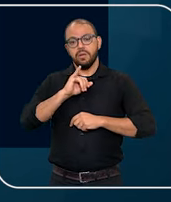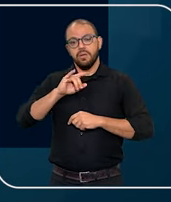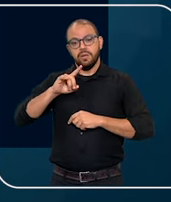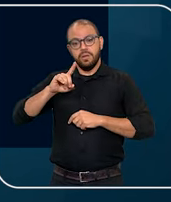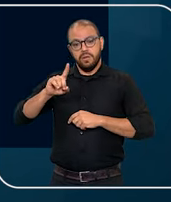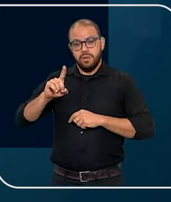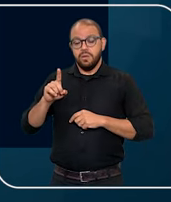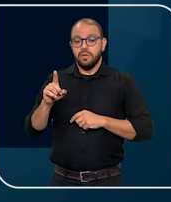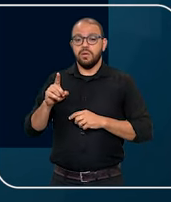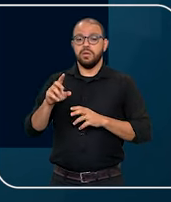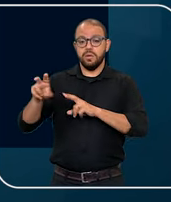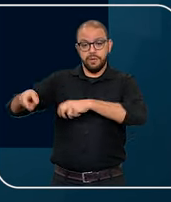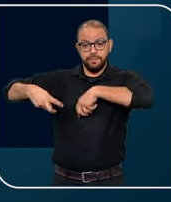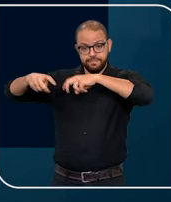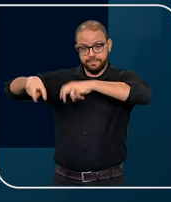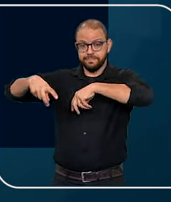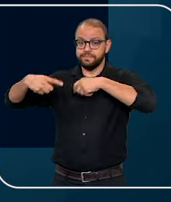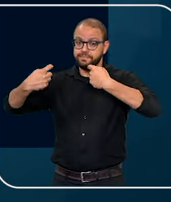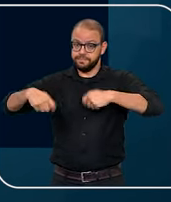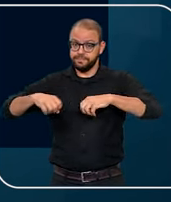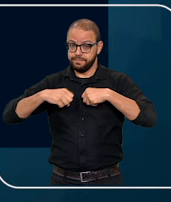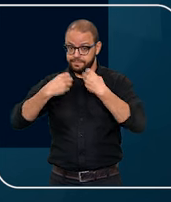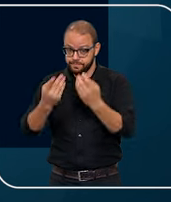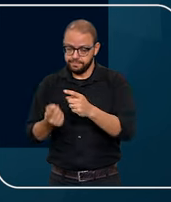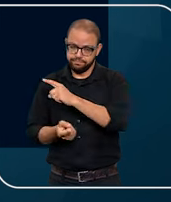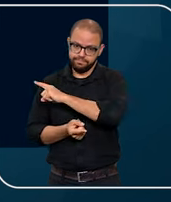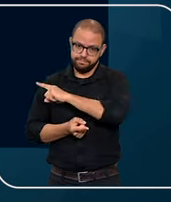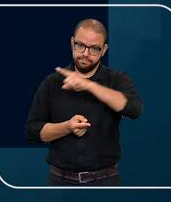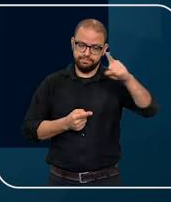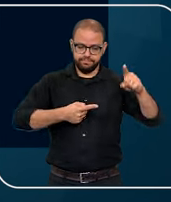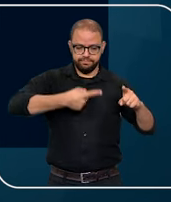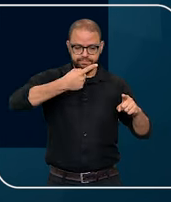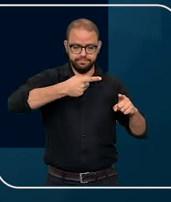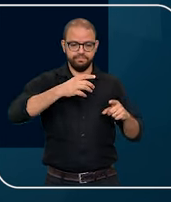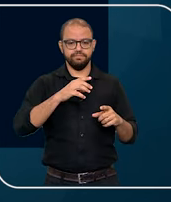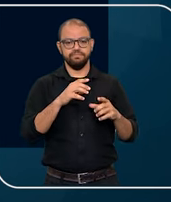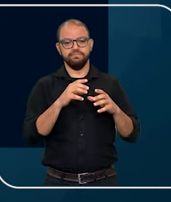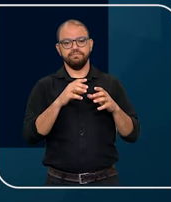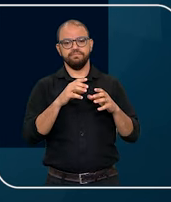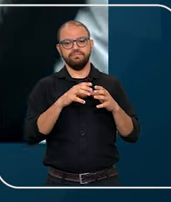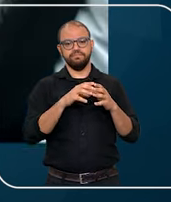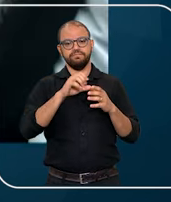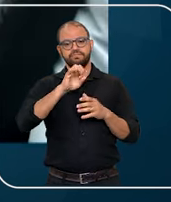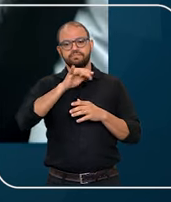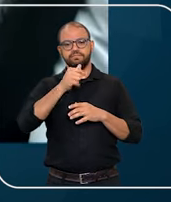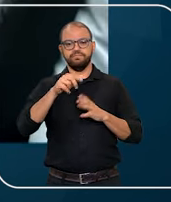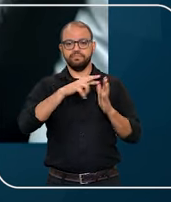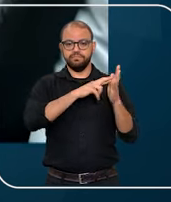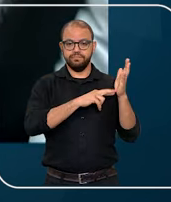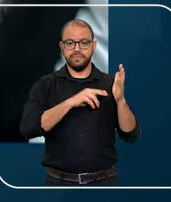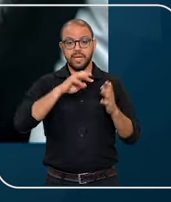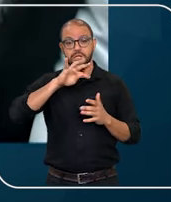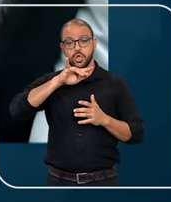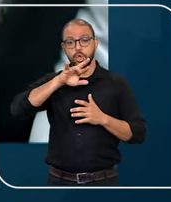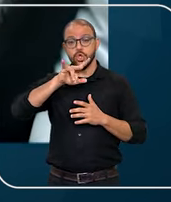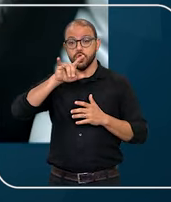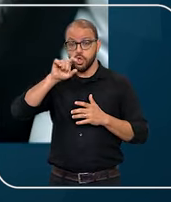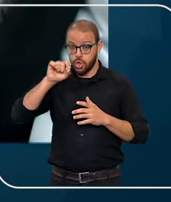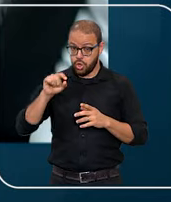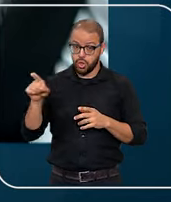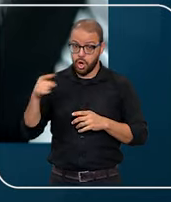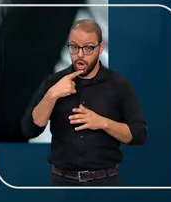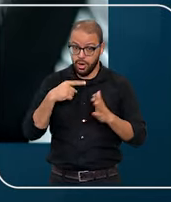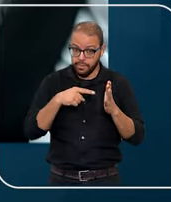embargos de divergência da Fazenda Nacional tiveram provimento negado pela primeira sessão. O relator, ministro Teodoro